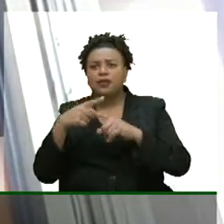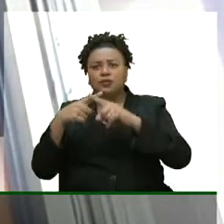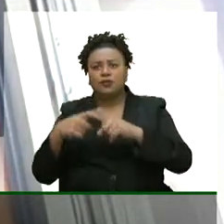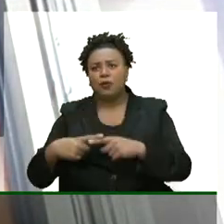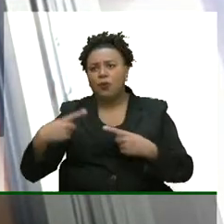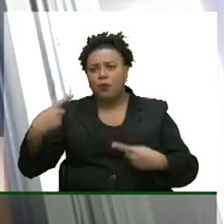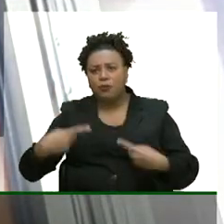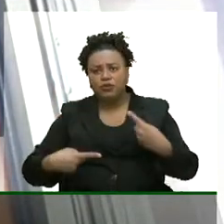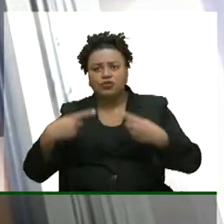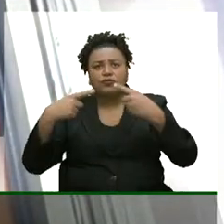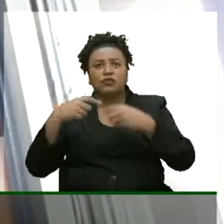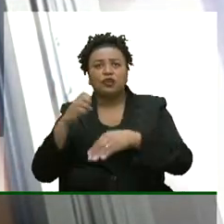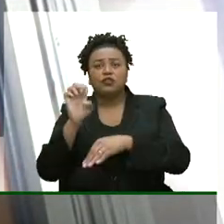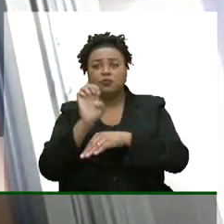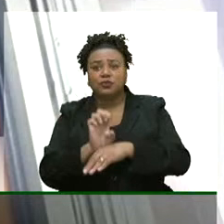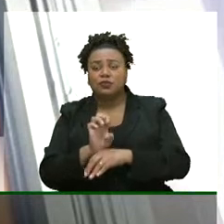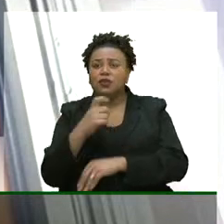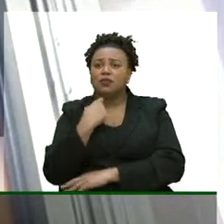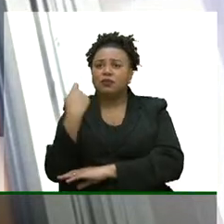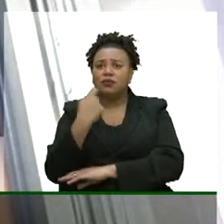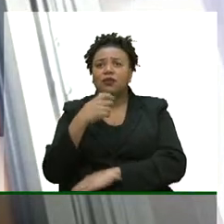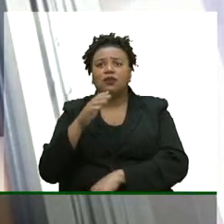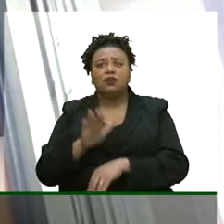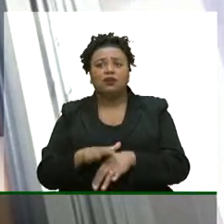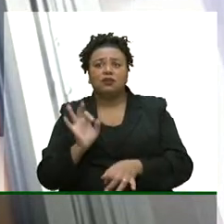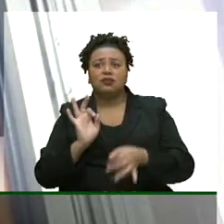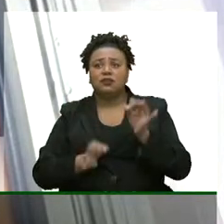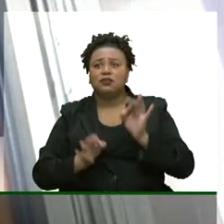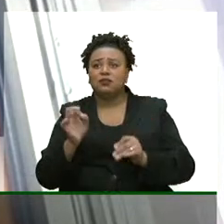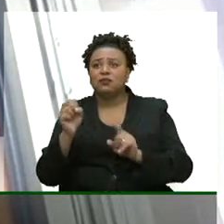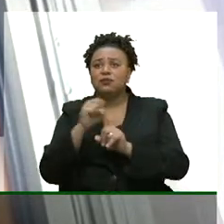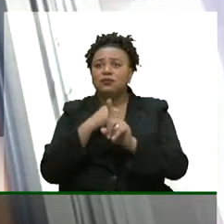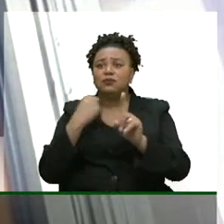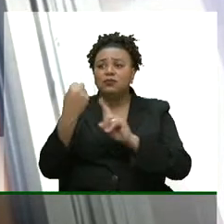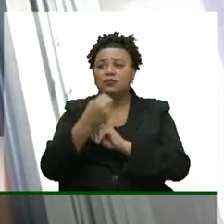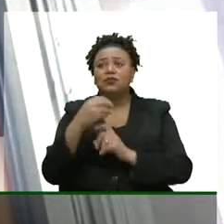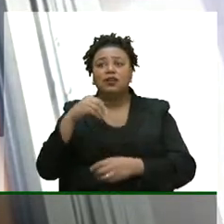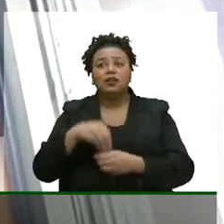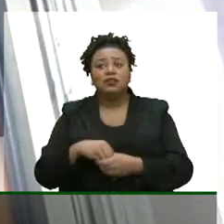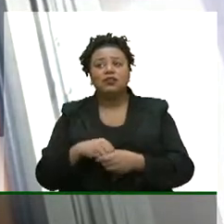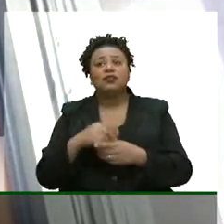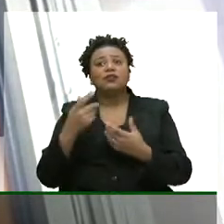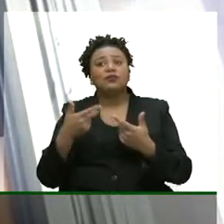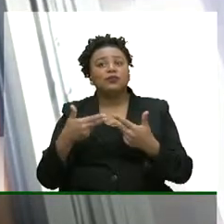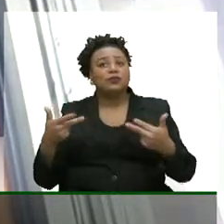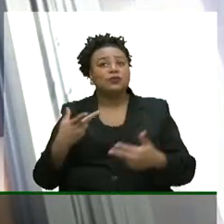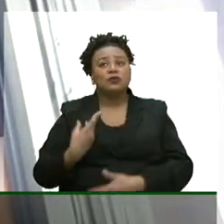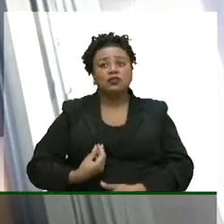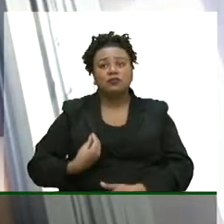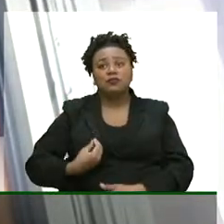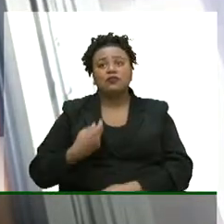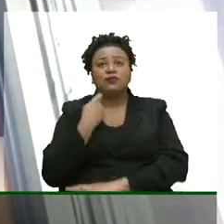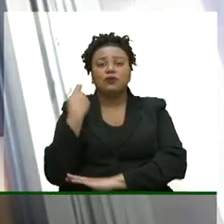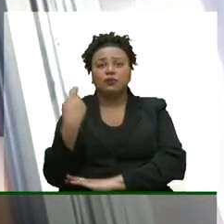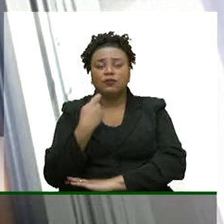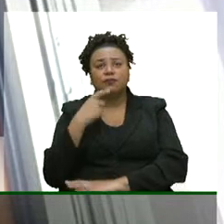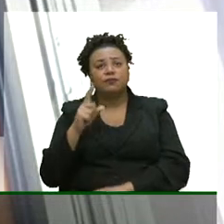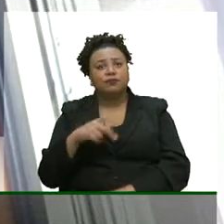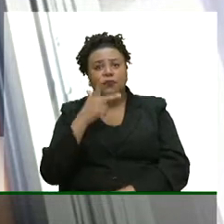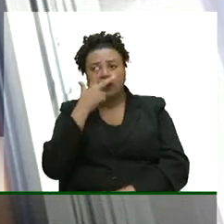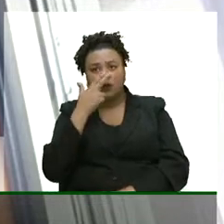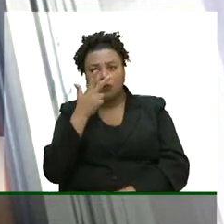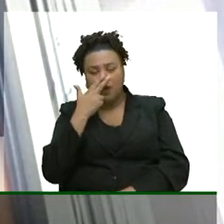competitividade para o Estado do Rio Grande do Sul e mais justiça social dentre as circunstâncias que vivemos no Estado do Rio Grande do Sul e que, diga-se de passagem, são as